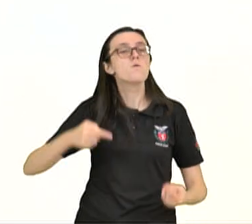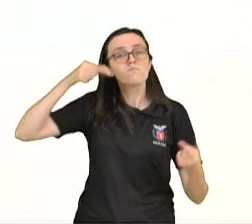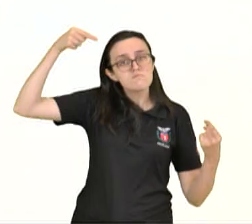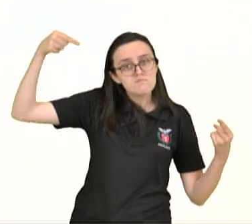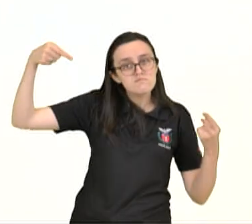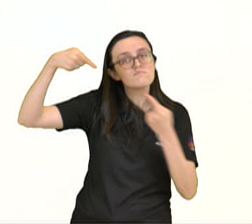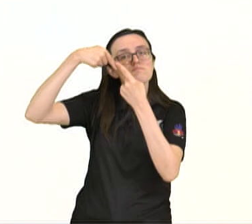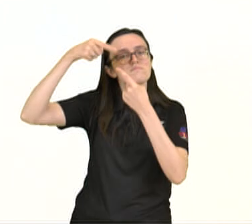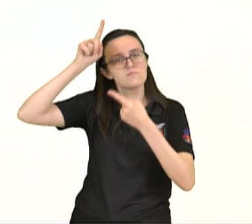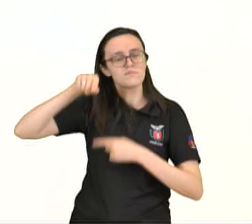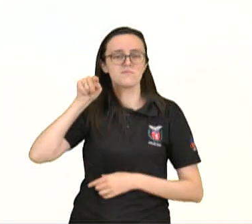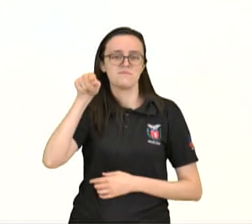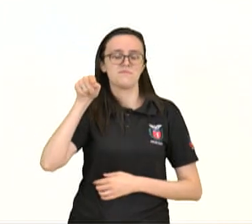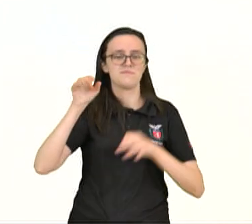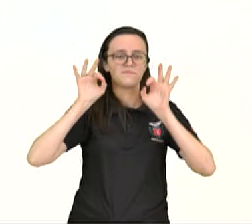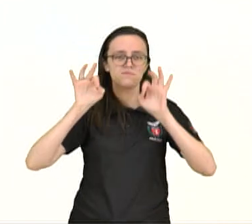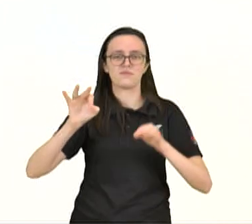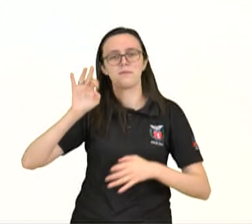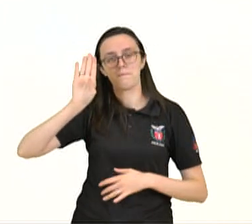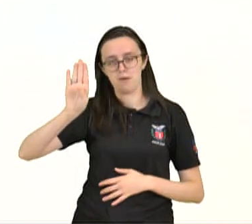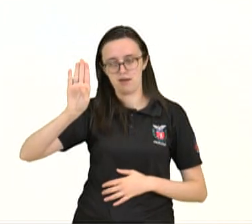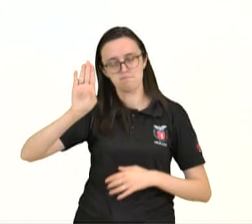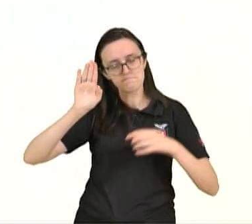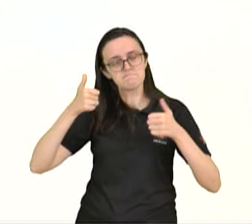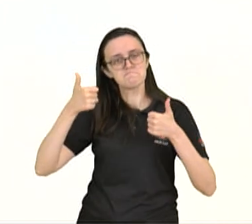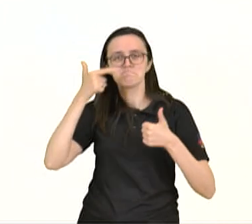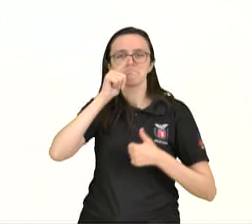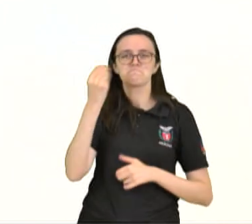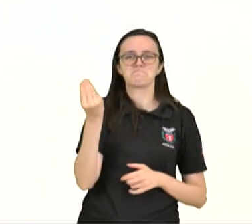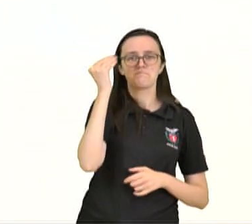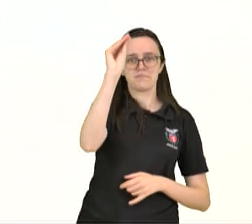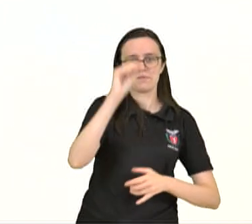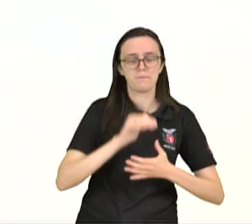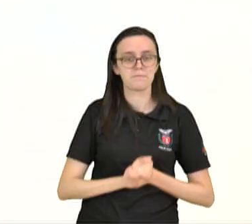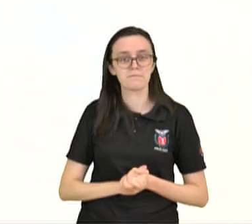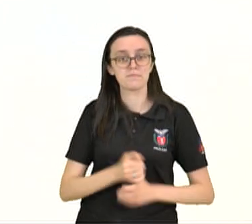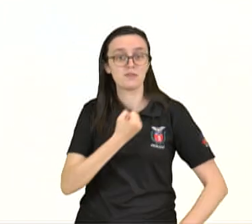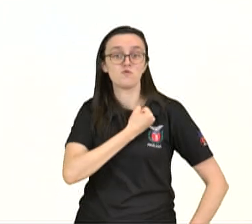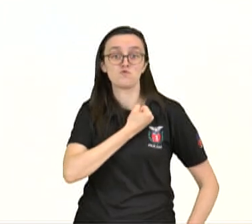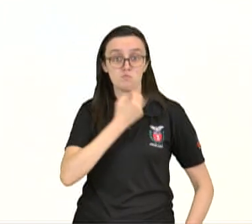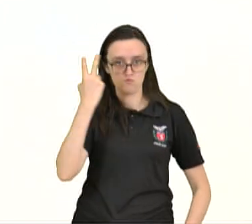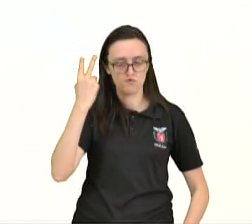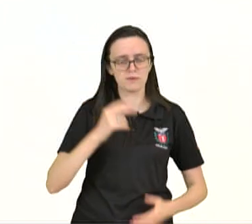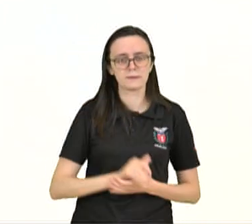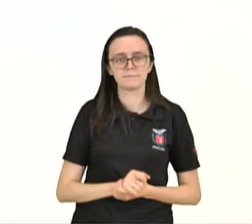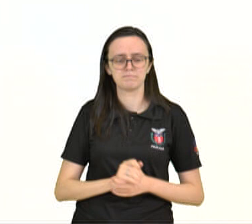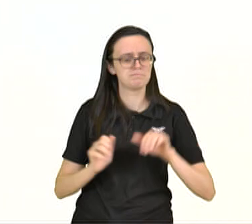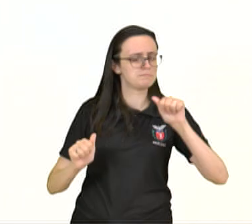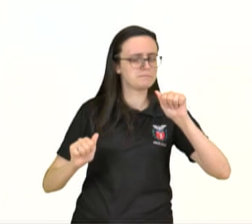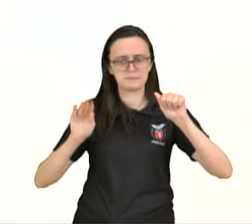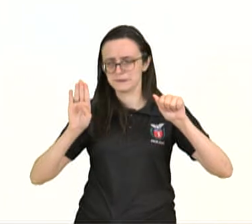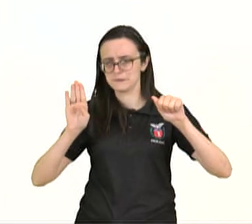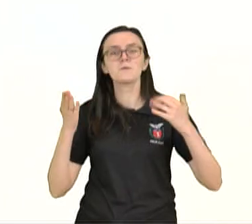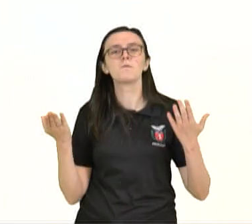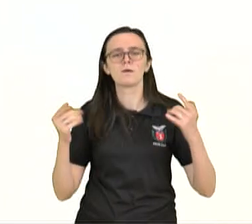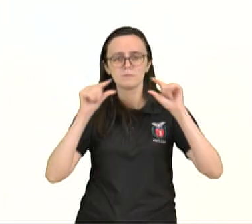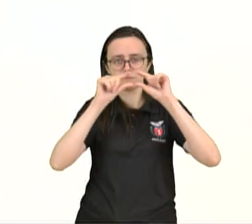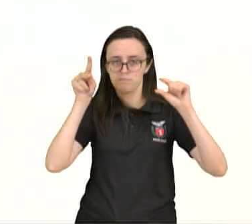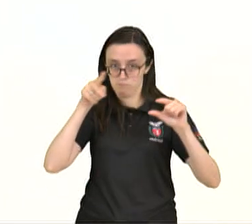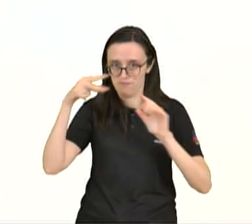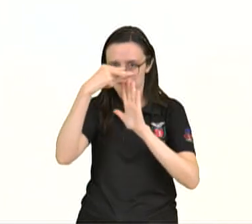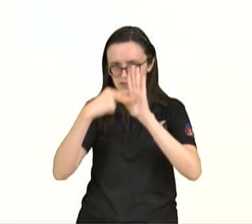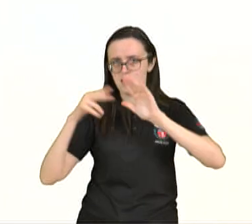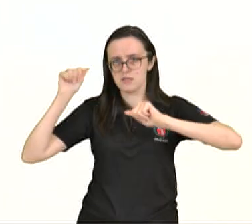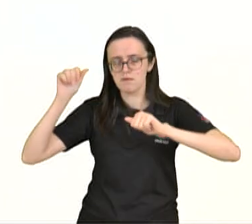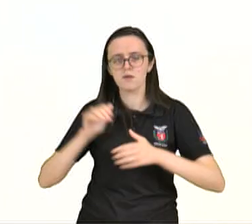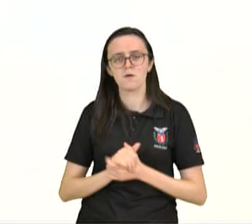monstruos tienen hambre. Os monstros têm fome. E o número 2. Yo no soy tu